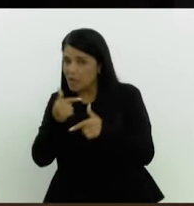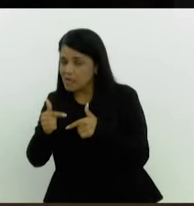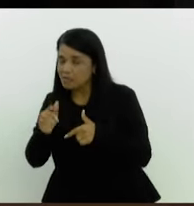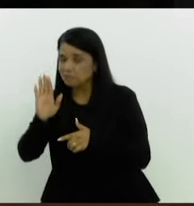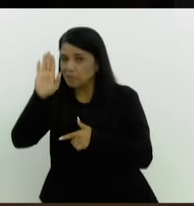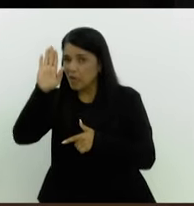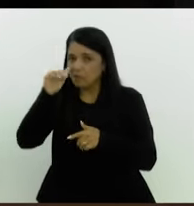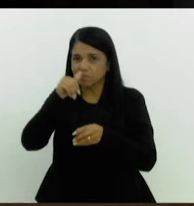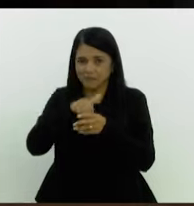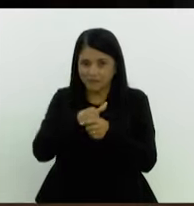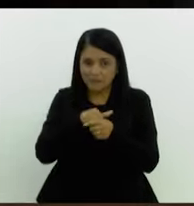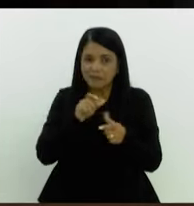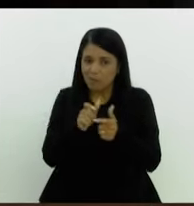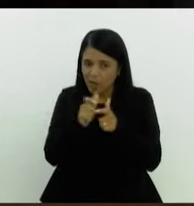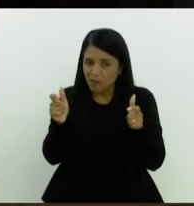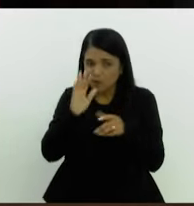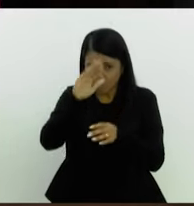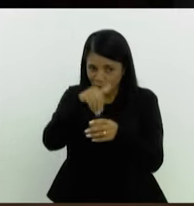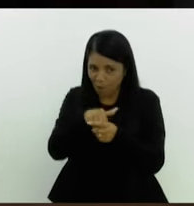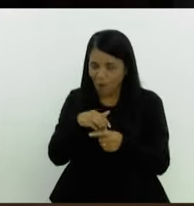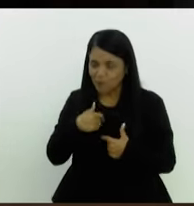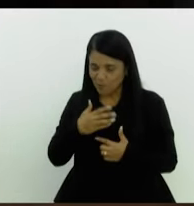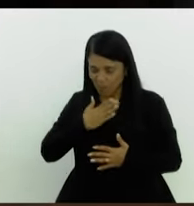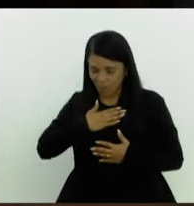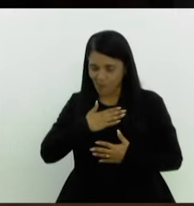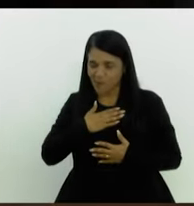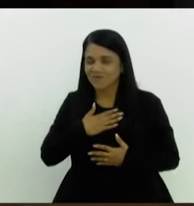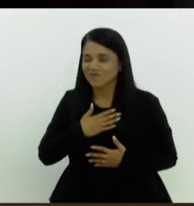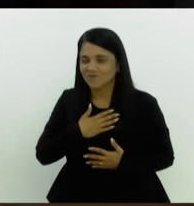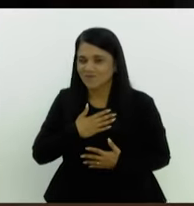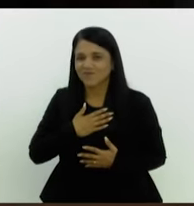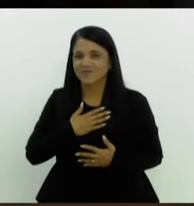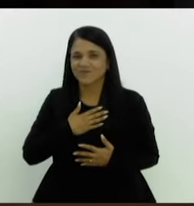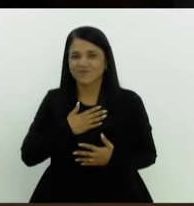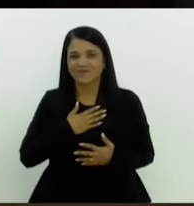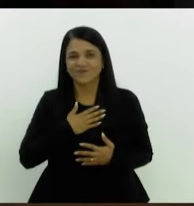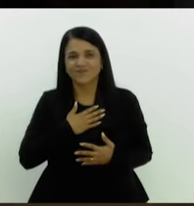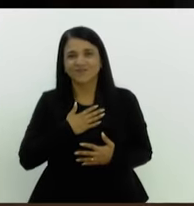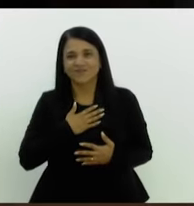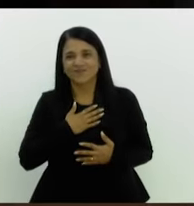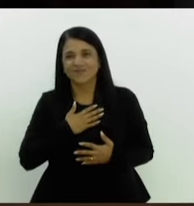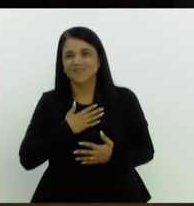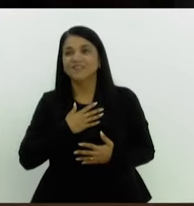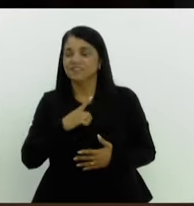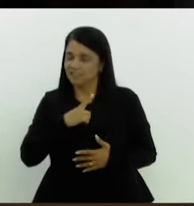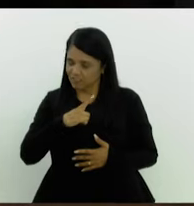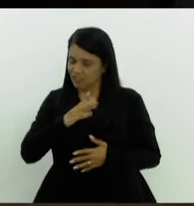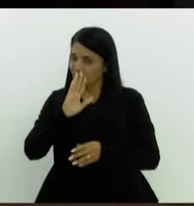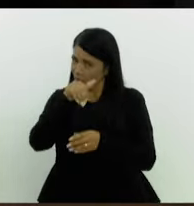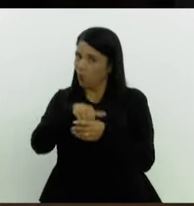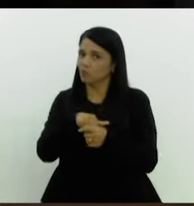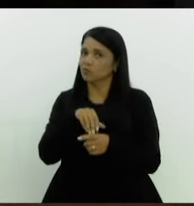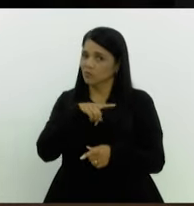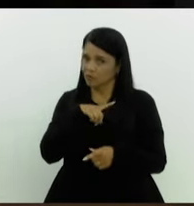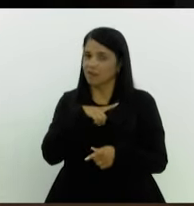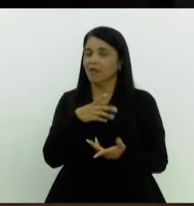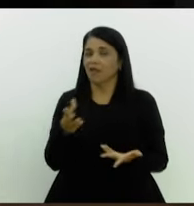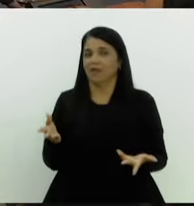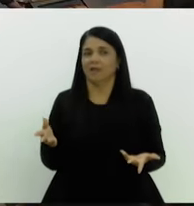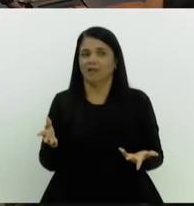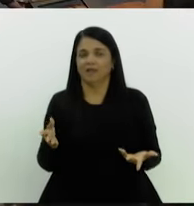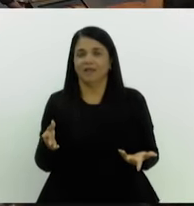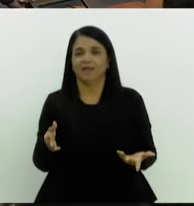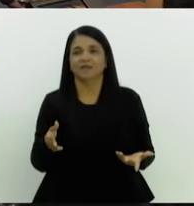maioria Então como diz Bené tudo é bom mas tem que ter voto né Bené ISO bom